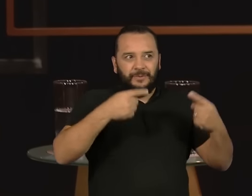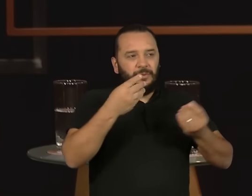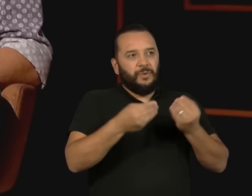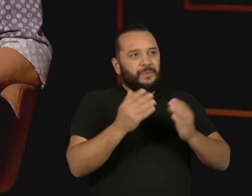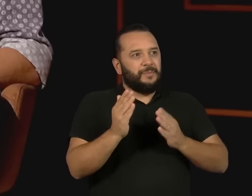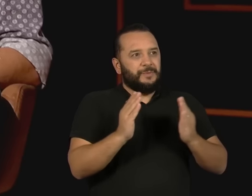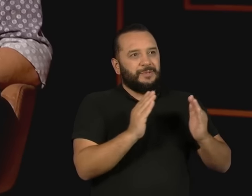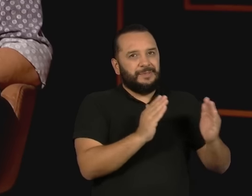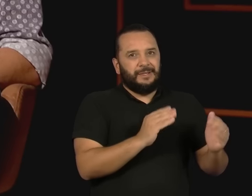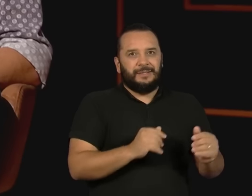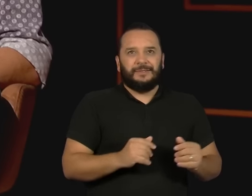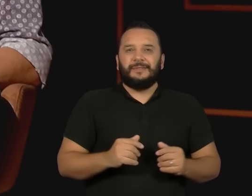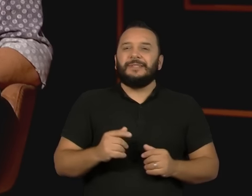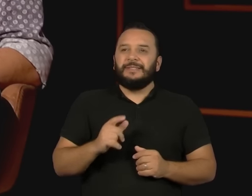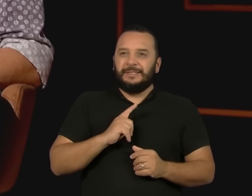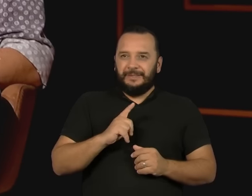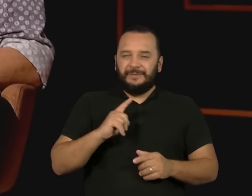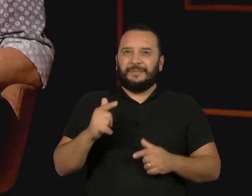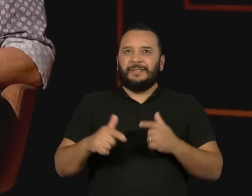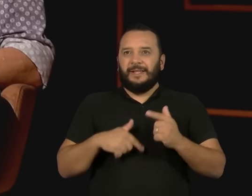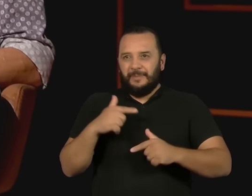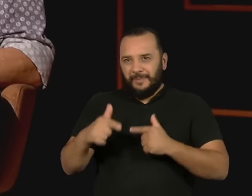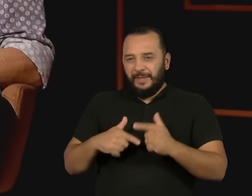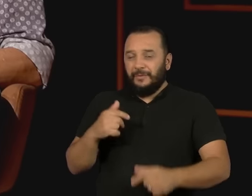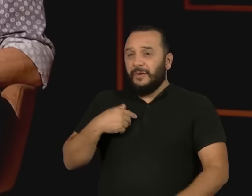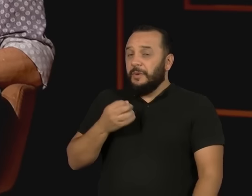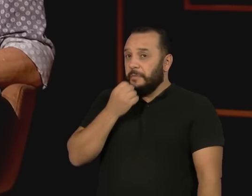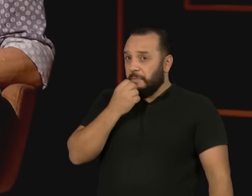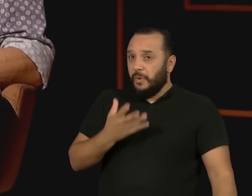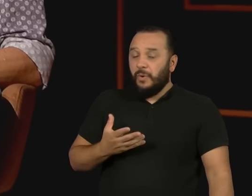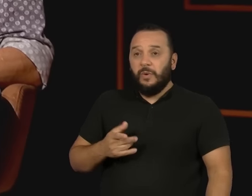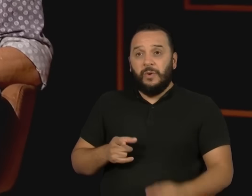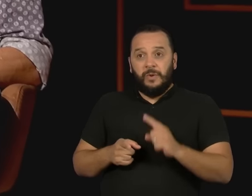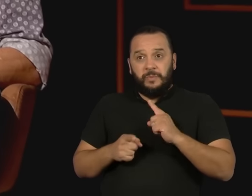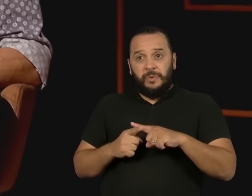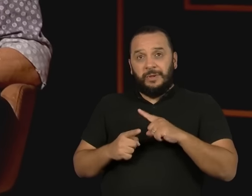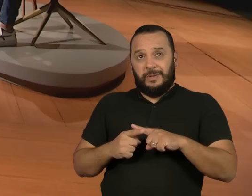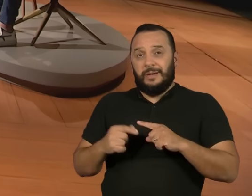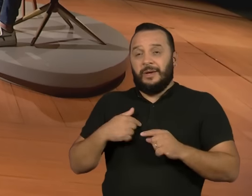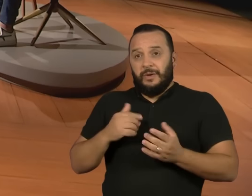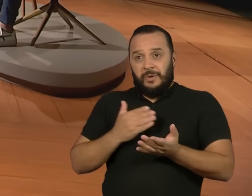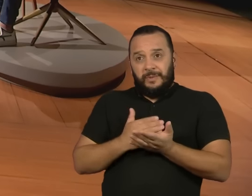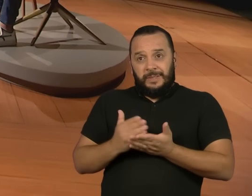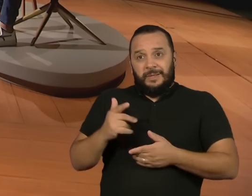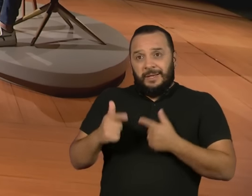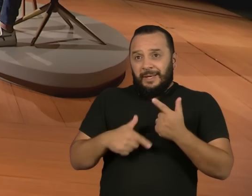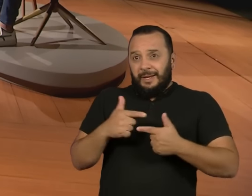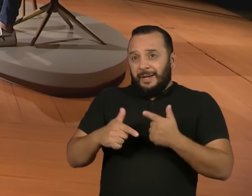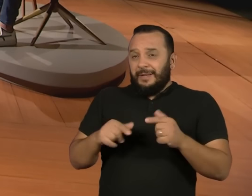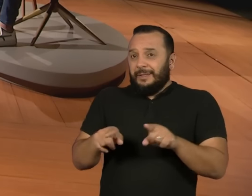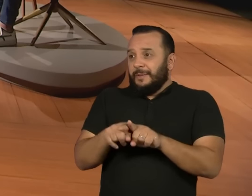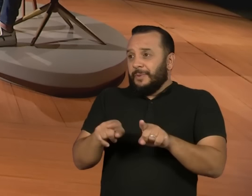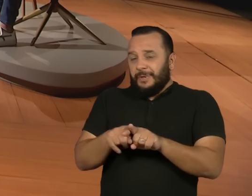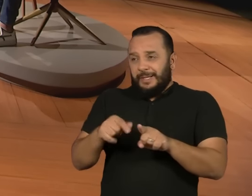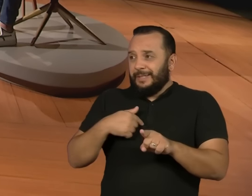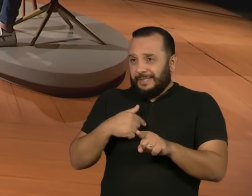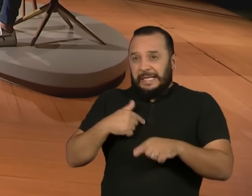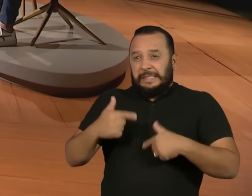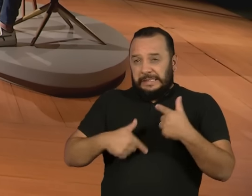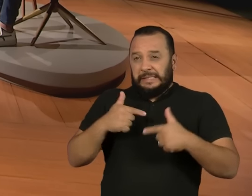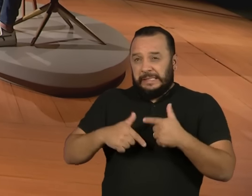processo? Foi realmente muito trabalho. Eu costumo dizer que foi bom porque, assim, eu já comecei com tanto trabalho que os trabalhos que vieram depois eram mais tranquilos,